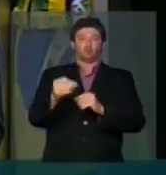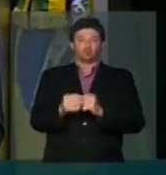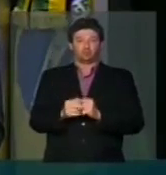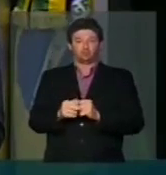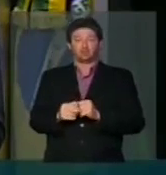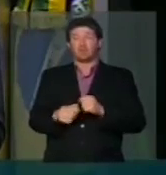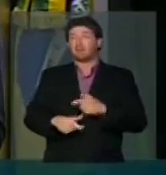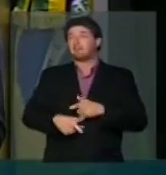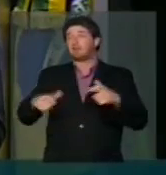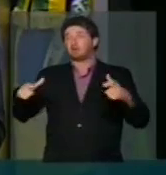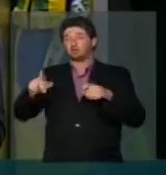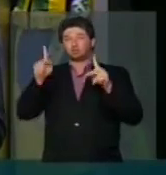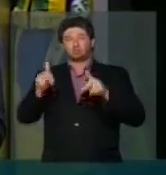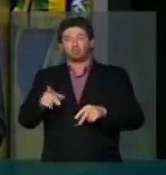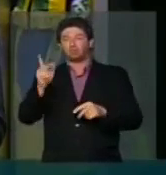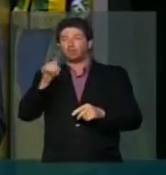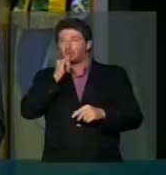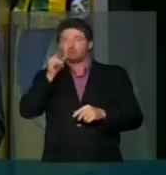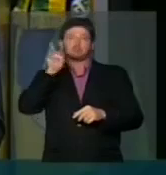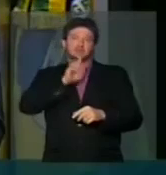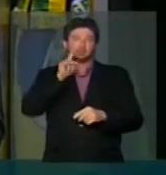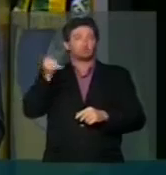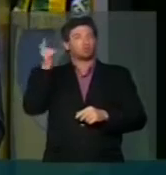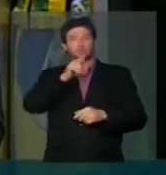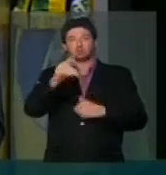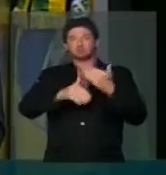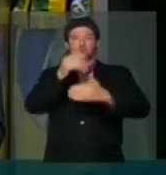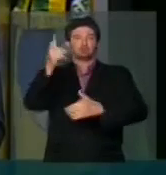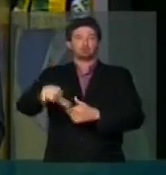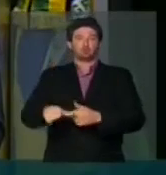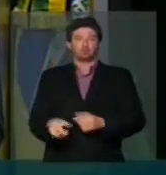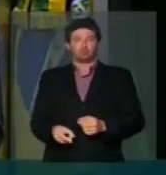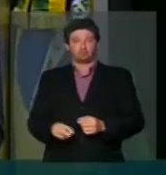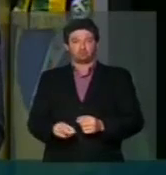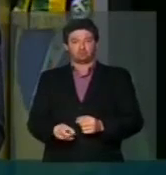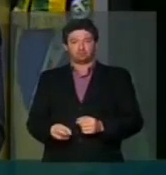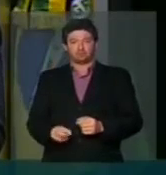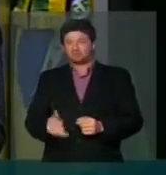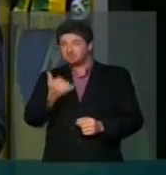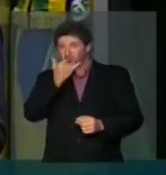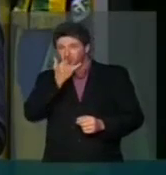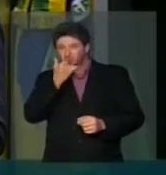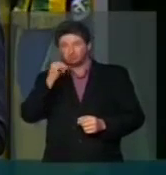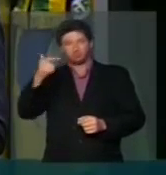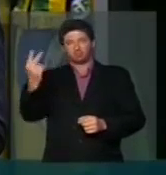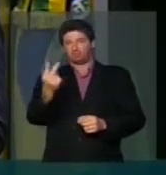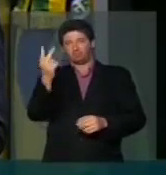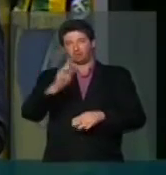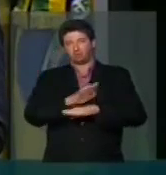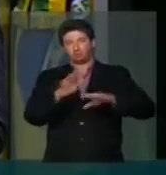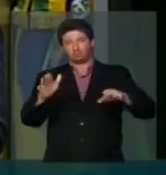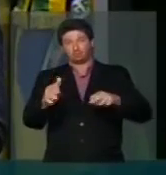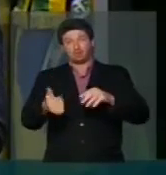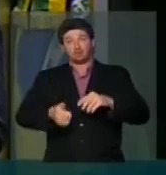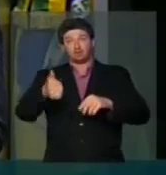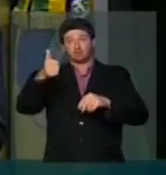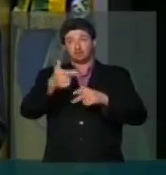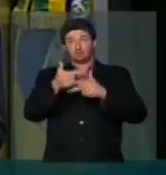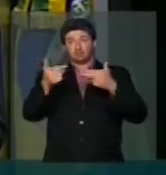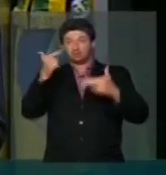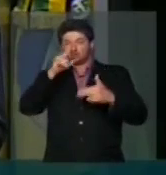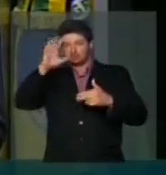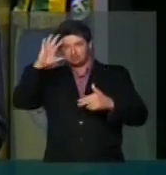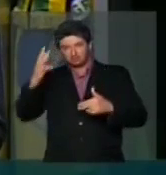nações atingidas, como os Estados Unidos, já voltou a crescer. As desculpas não valem mais. O primeiro passo para